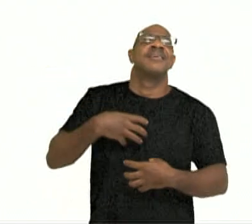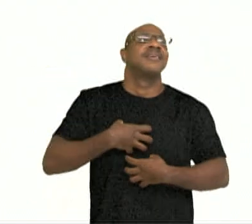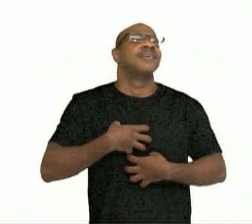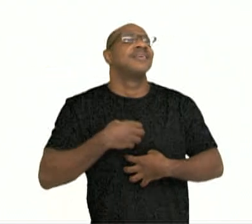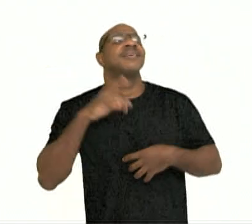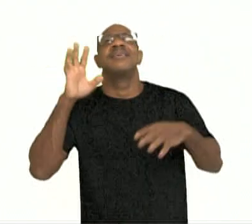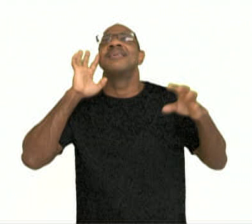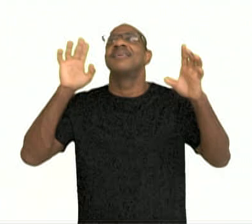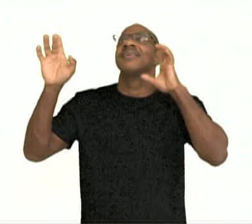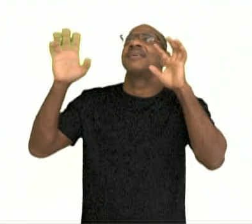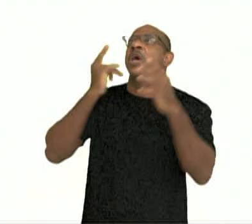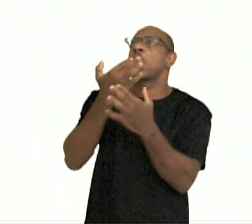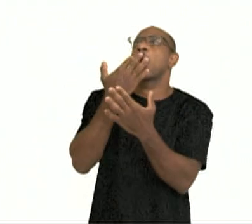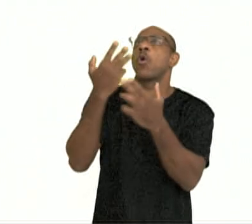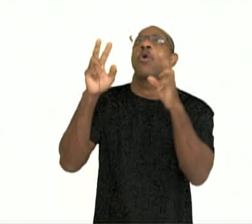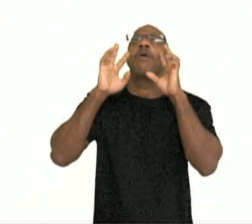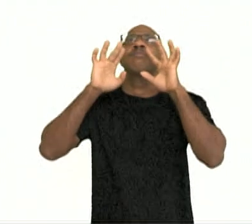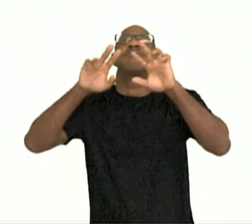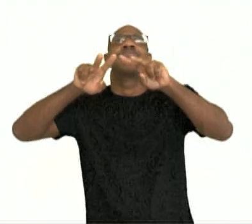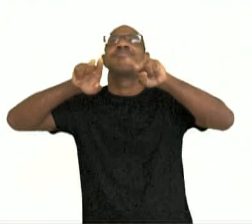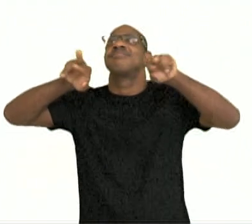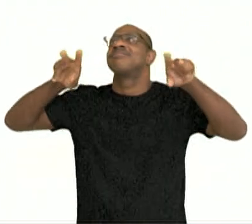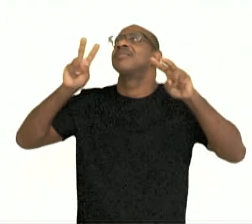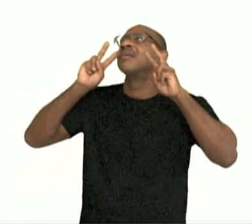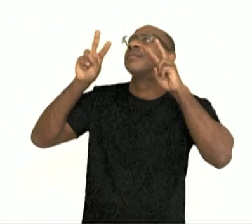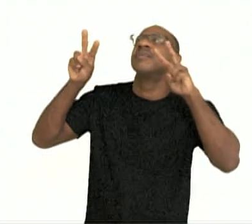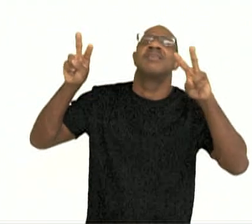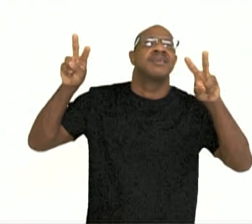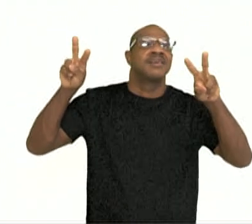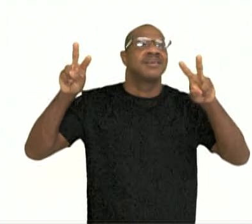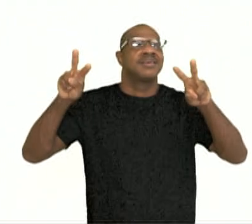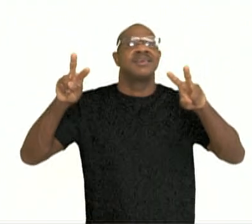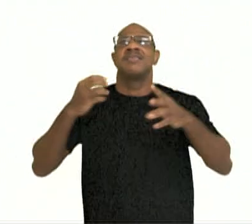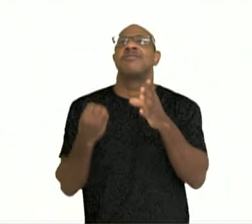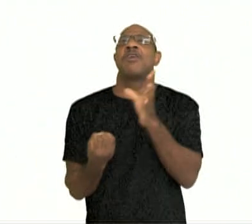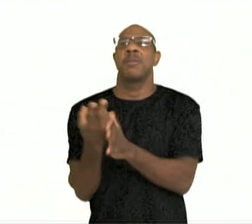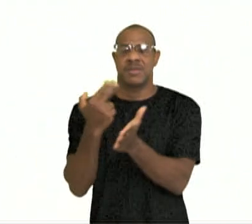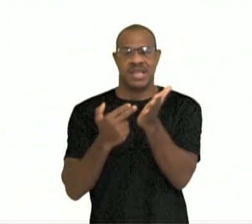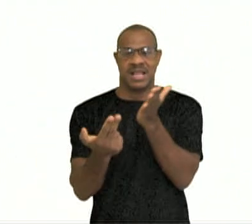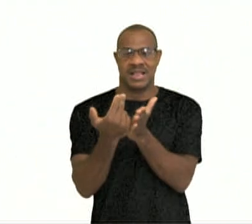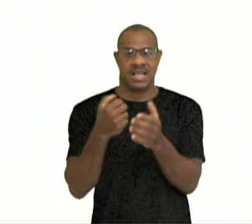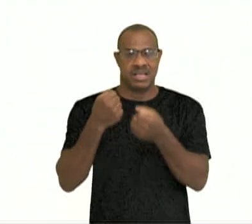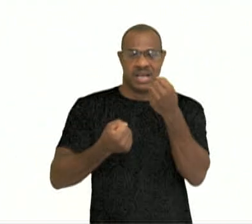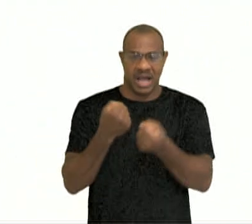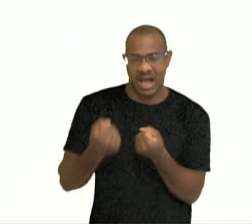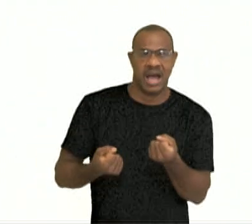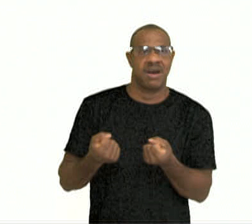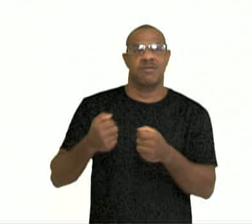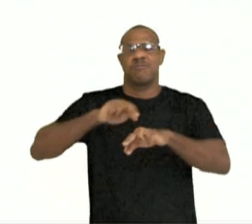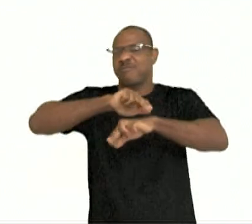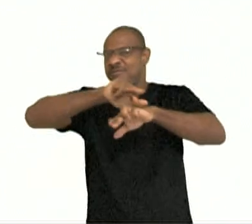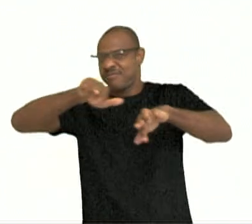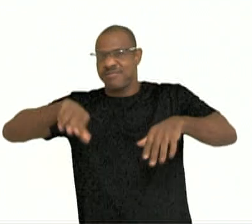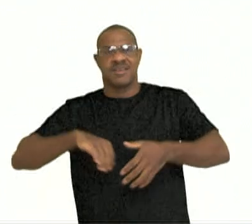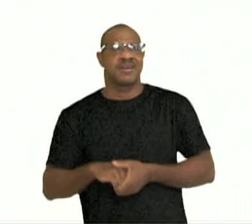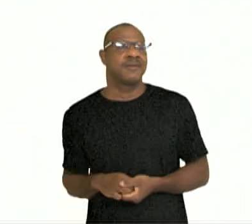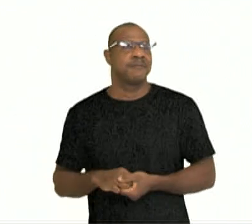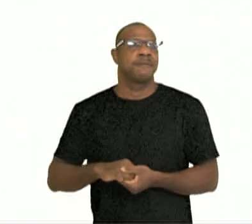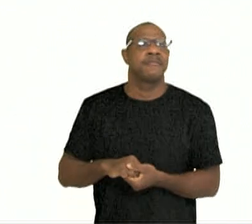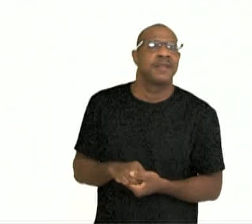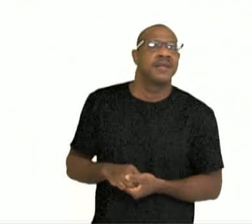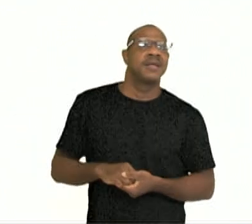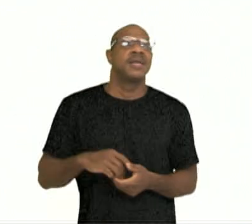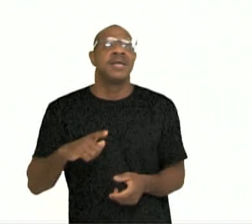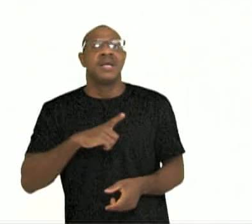que barato a arte se apropriando da tecnologia. Sica era o nome das moedas que